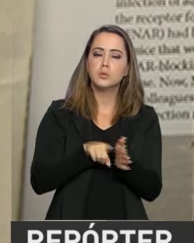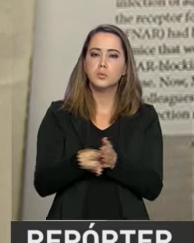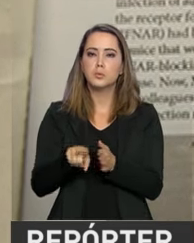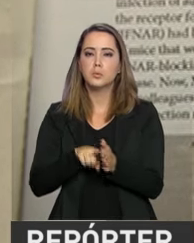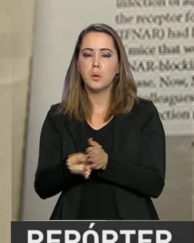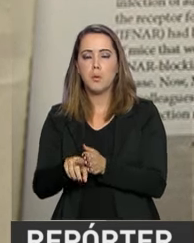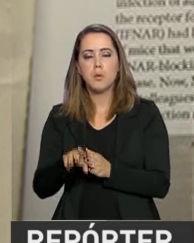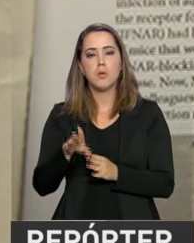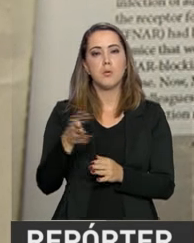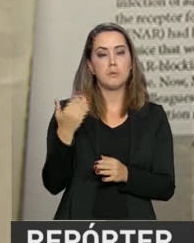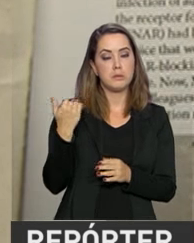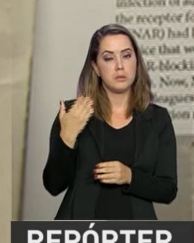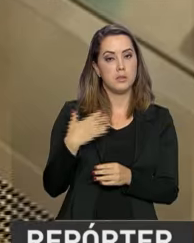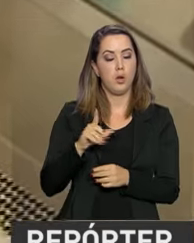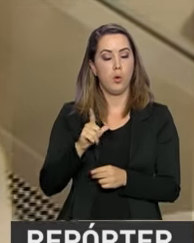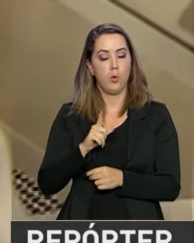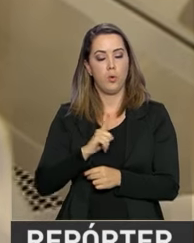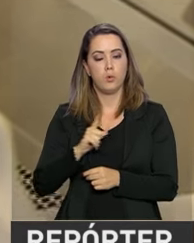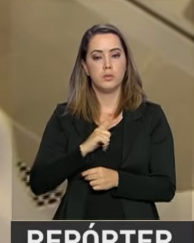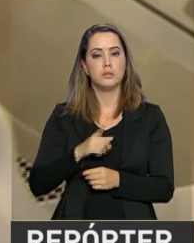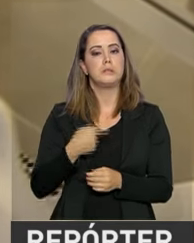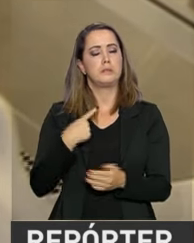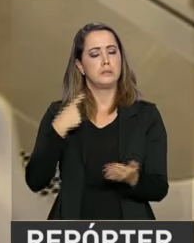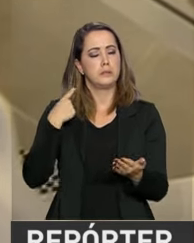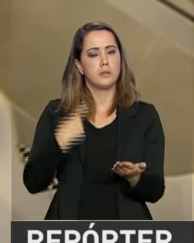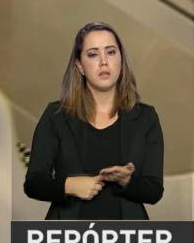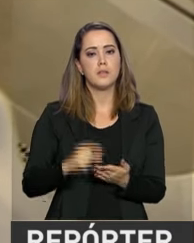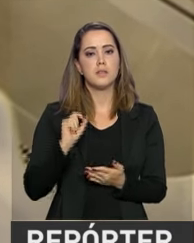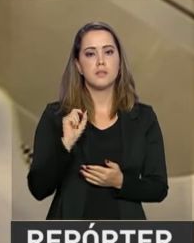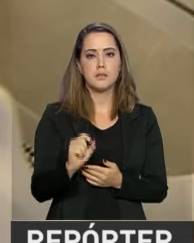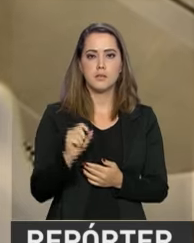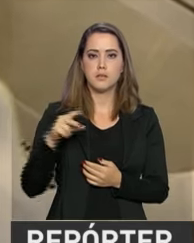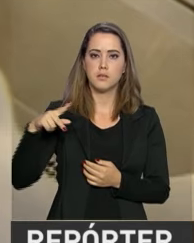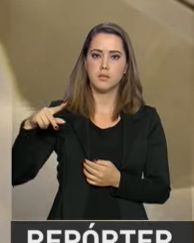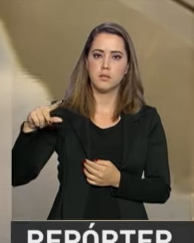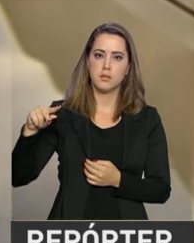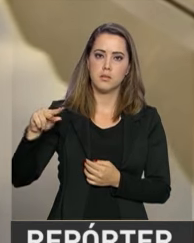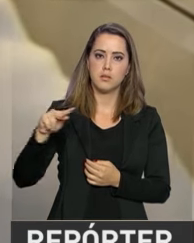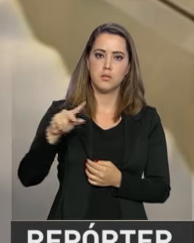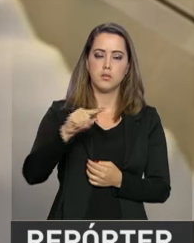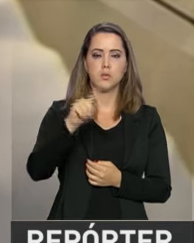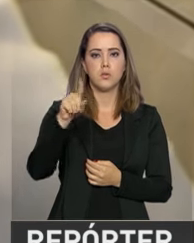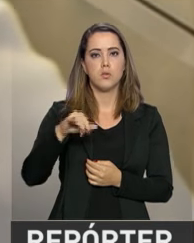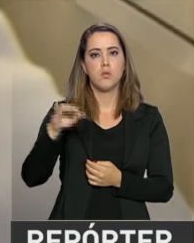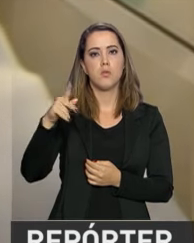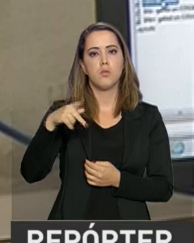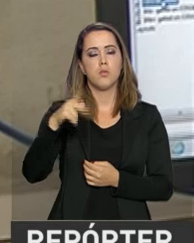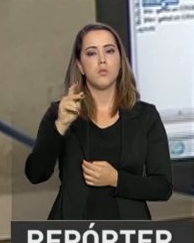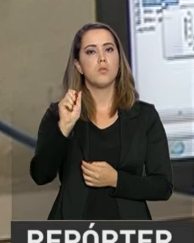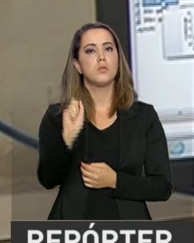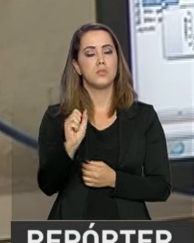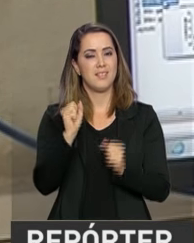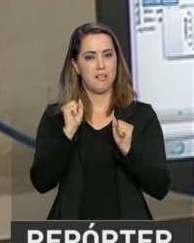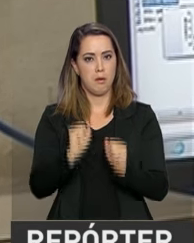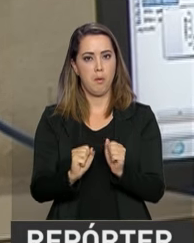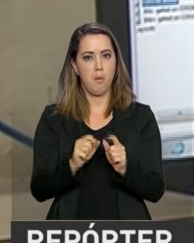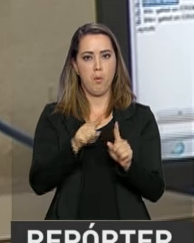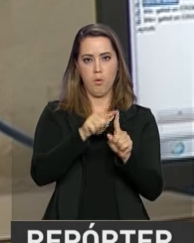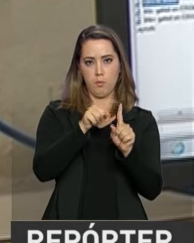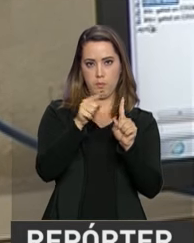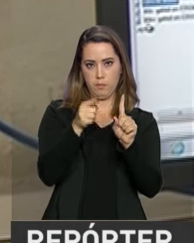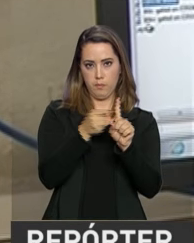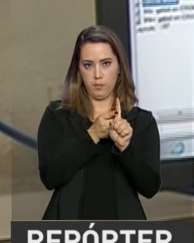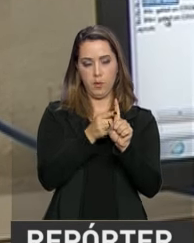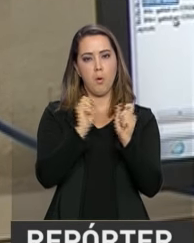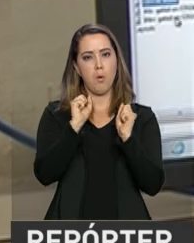último dia 11 de maio, que confirma que a infecção pelo virus Zica durante a gestação pode causar má